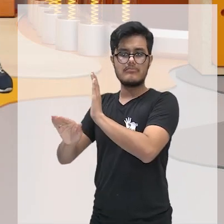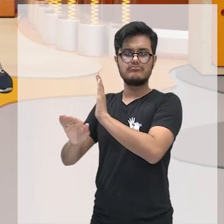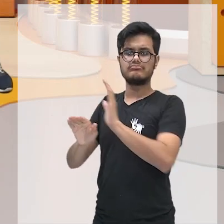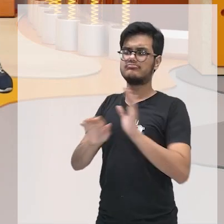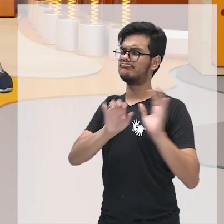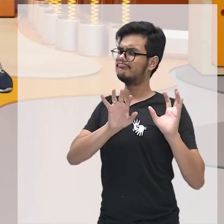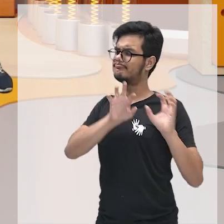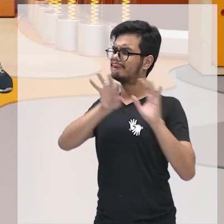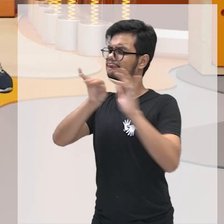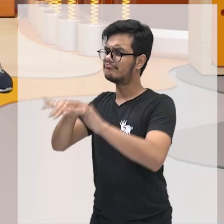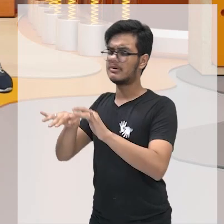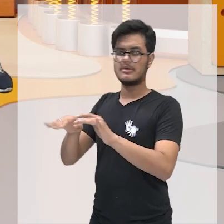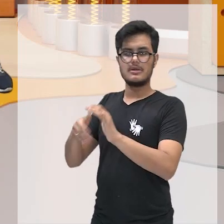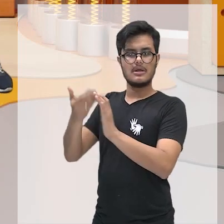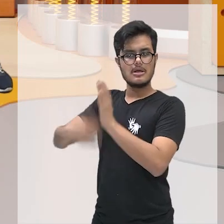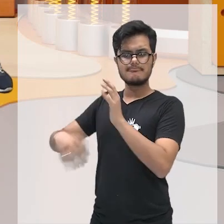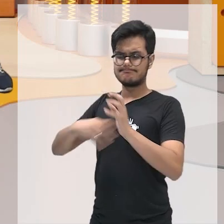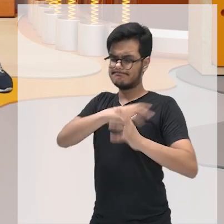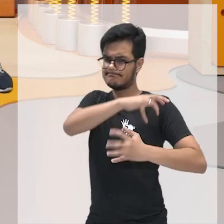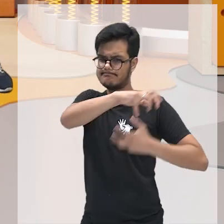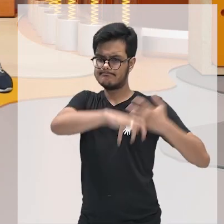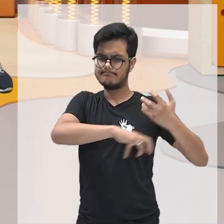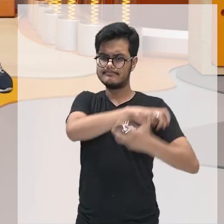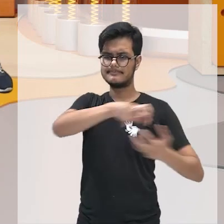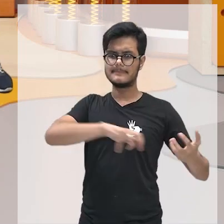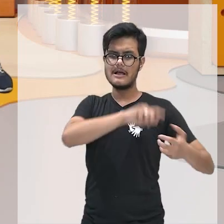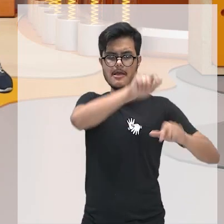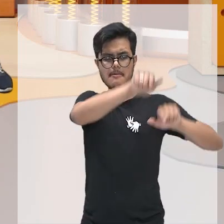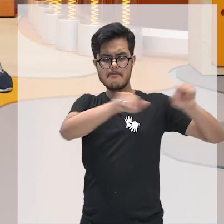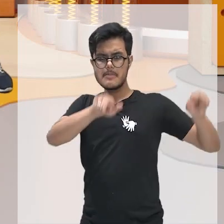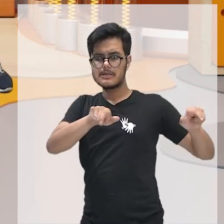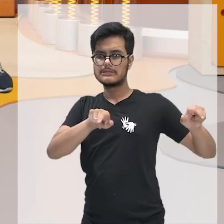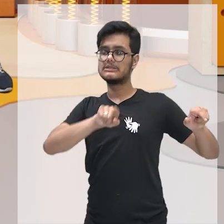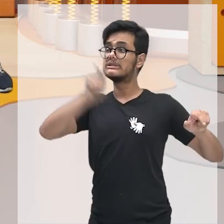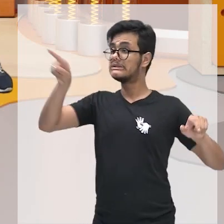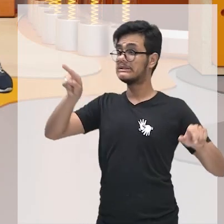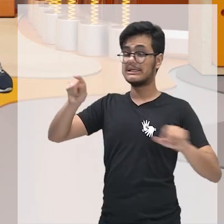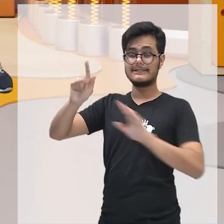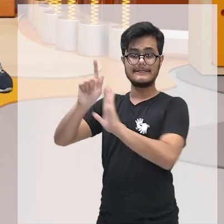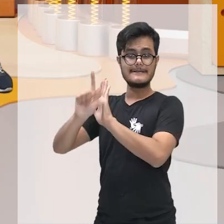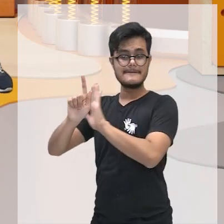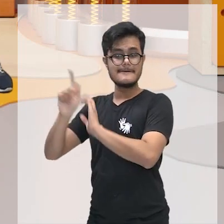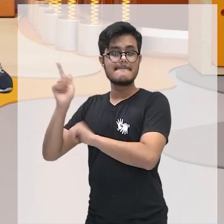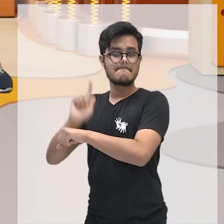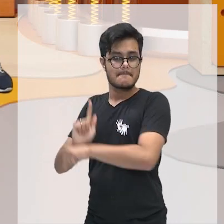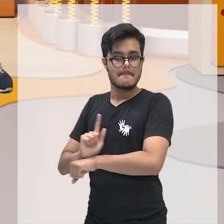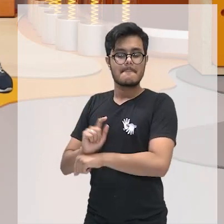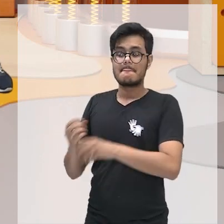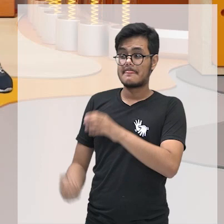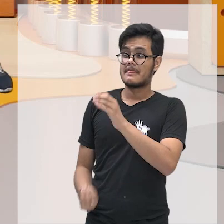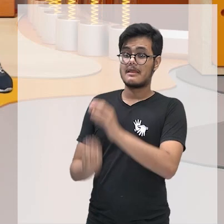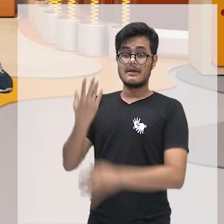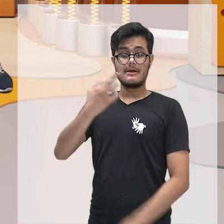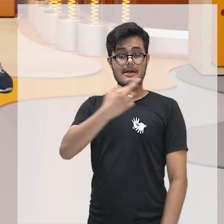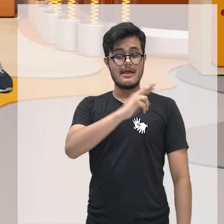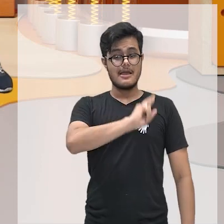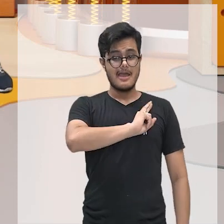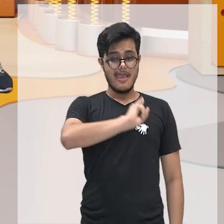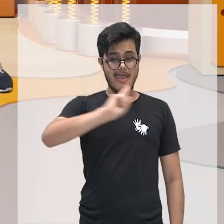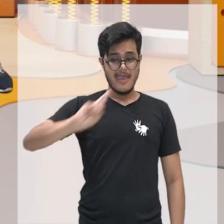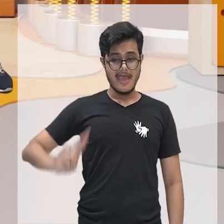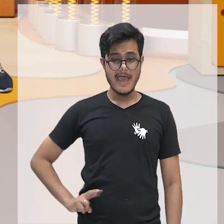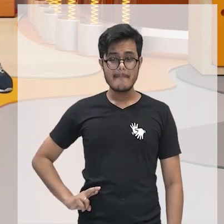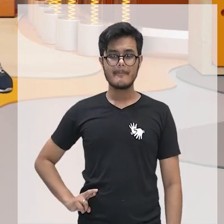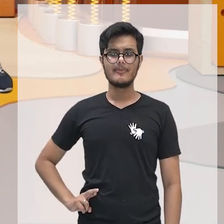resultando ali numa revolta popular a sua gestão levou à criação a sua gestão sua péssima